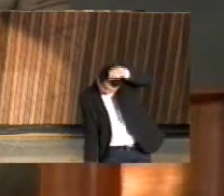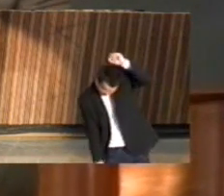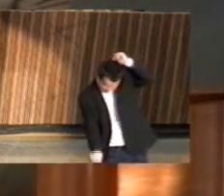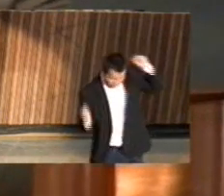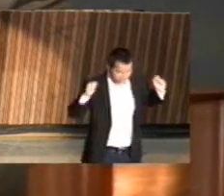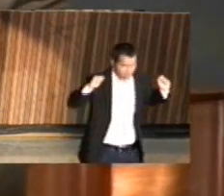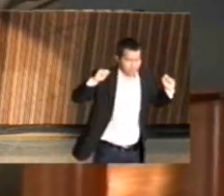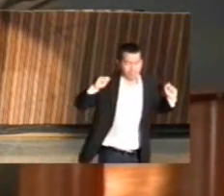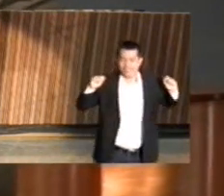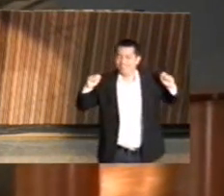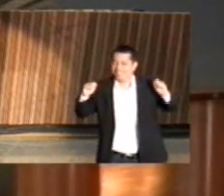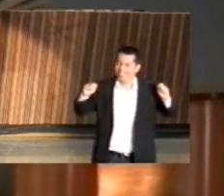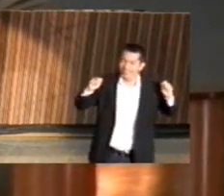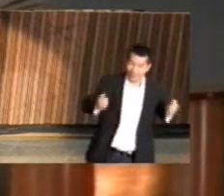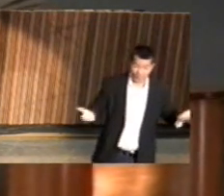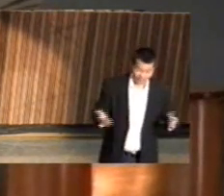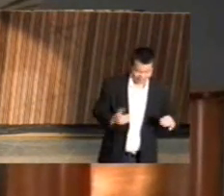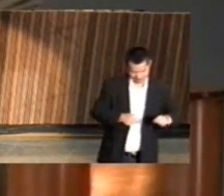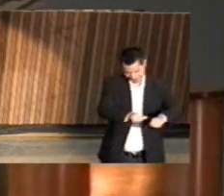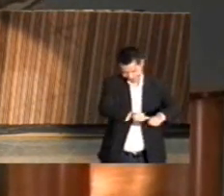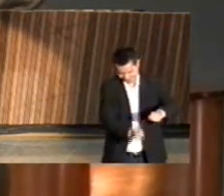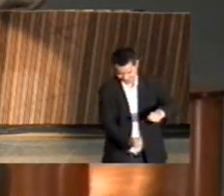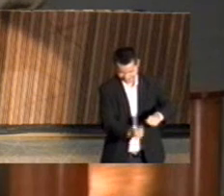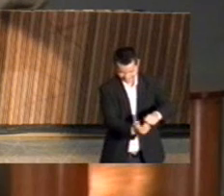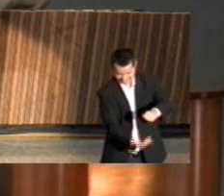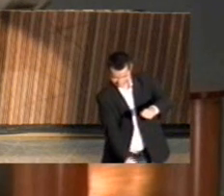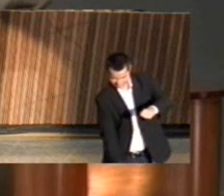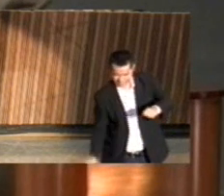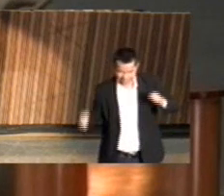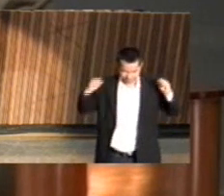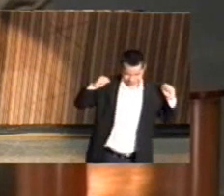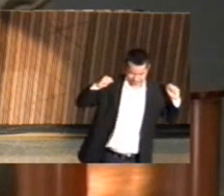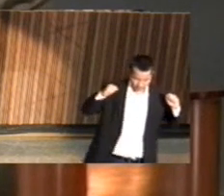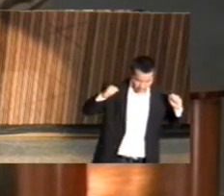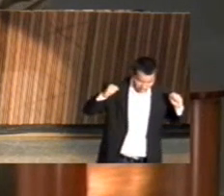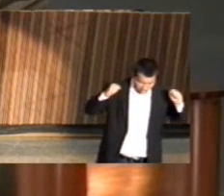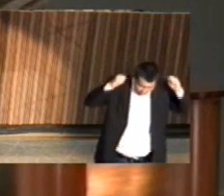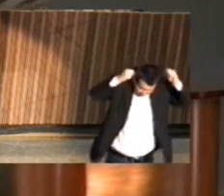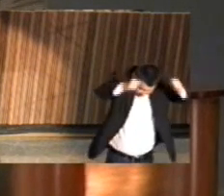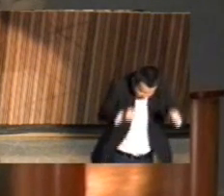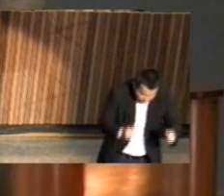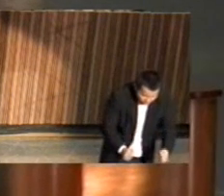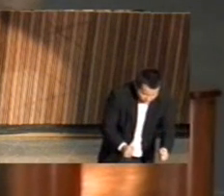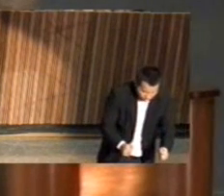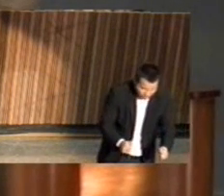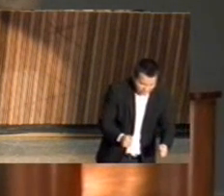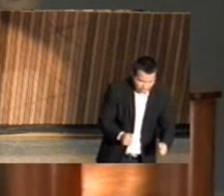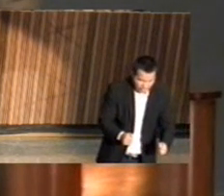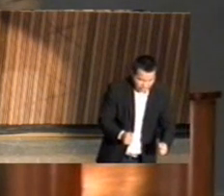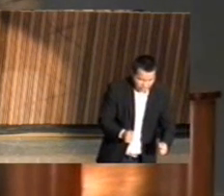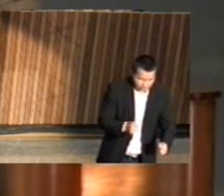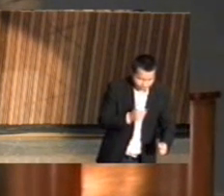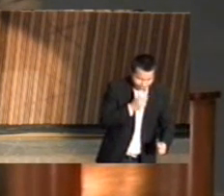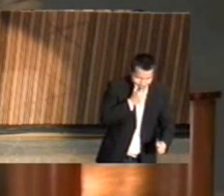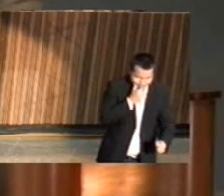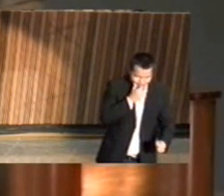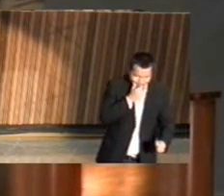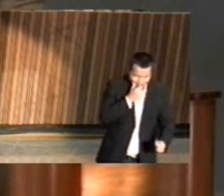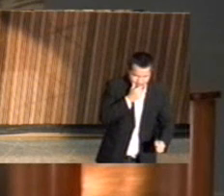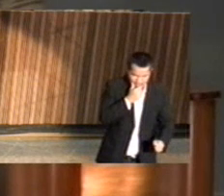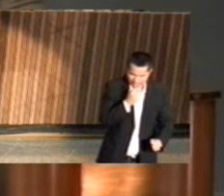Porque essa situação de pé de guerra continua lastreando o coração e balizando decisões da